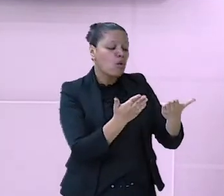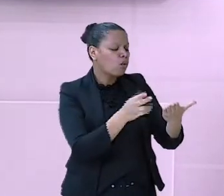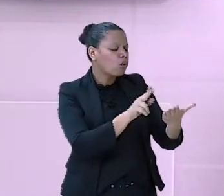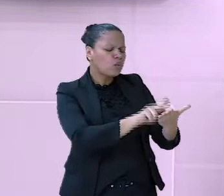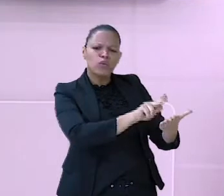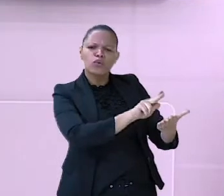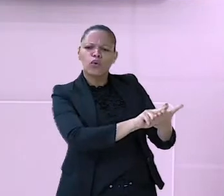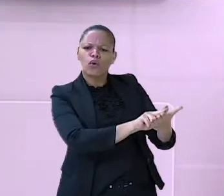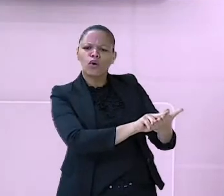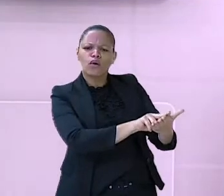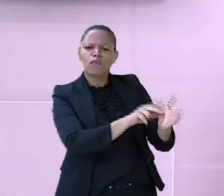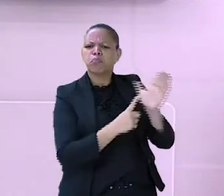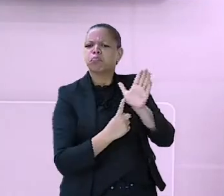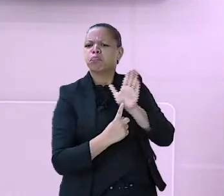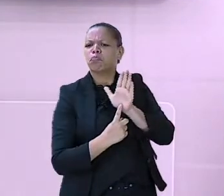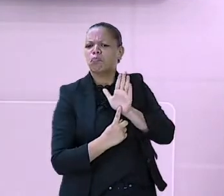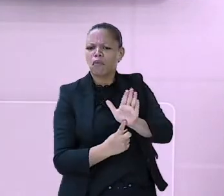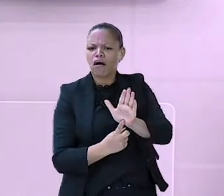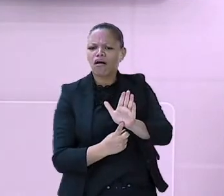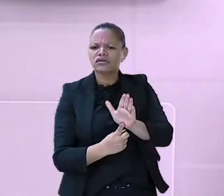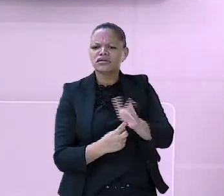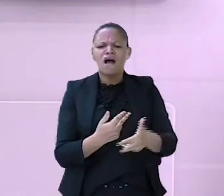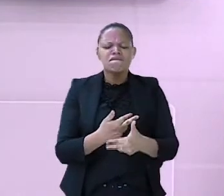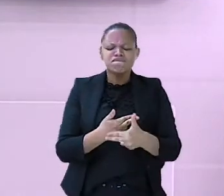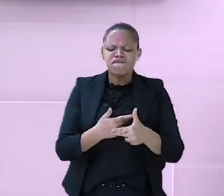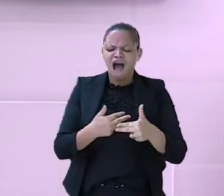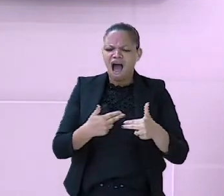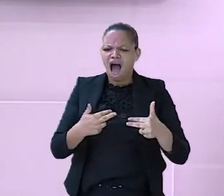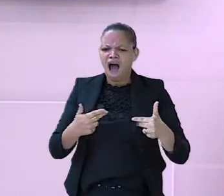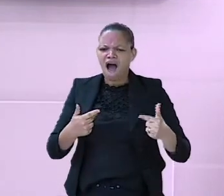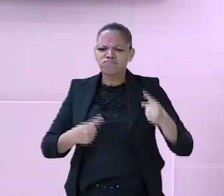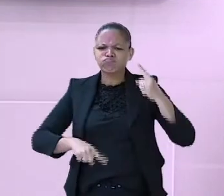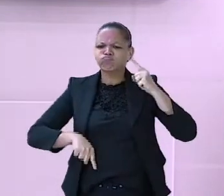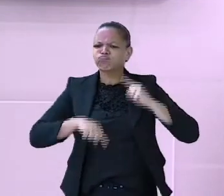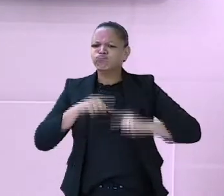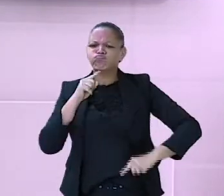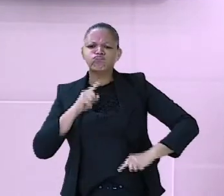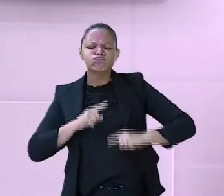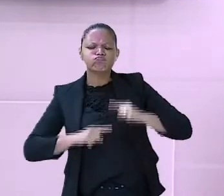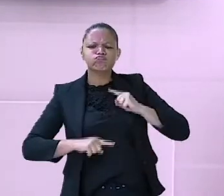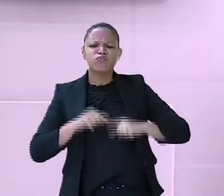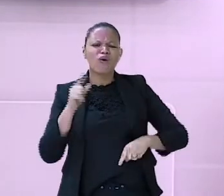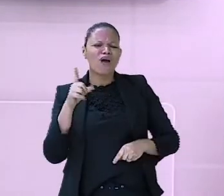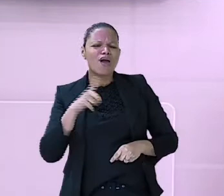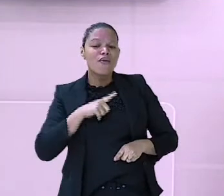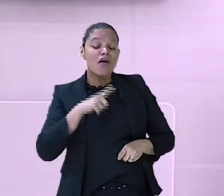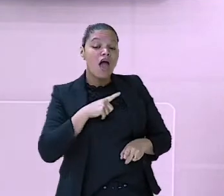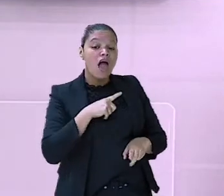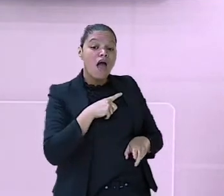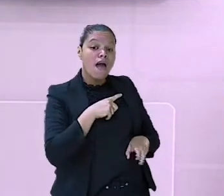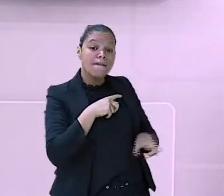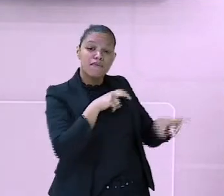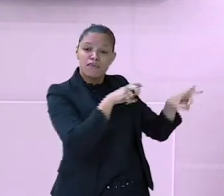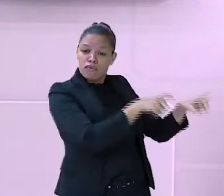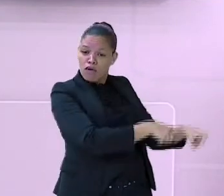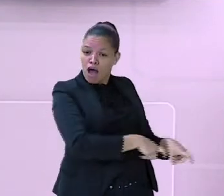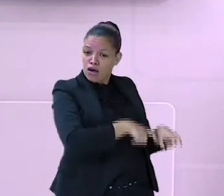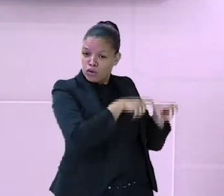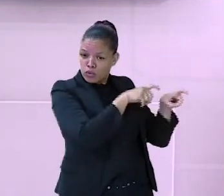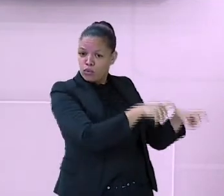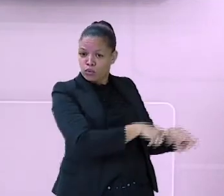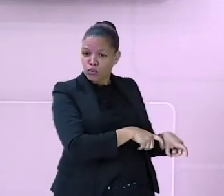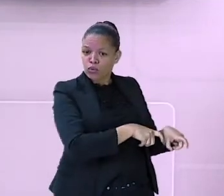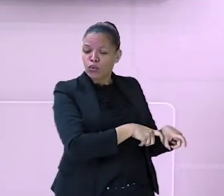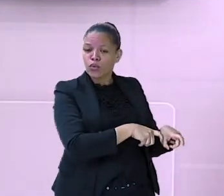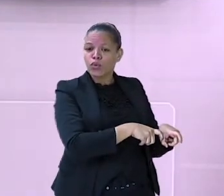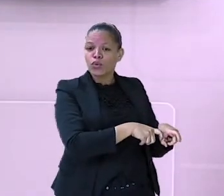alguns produtos, alguns produtos agrícolas que vão fazendo com que o Brasil se alavanque economicamente.